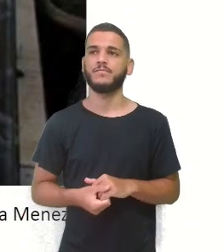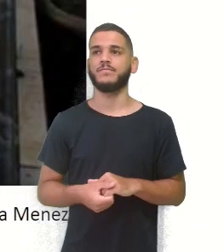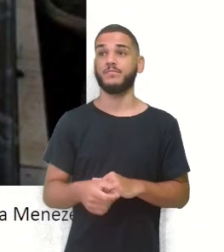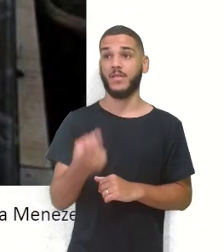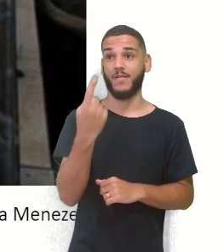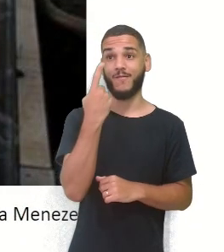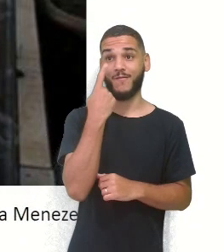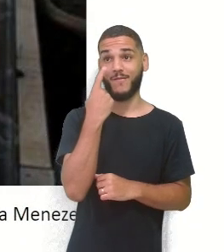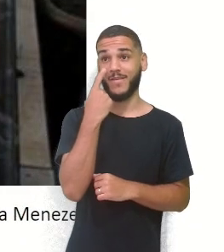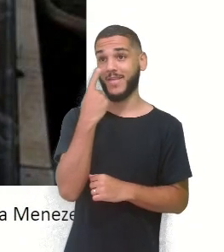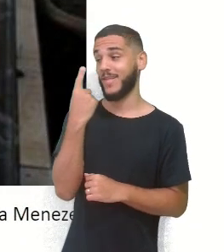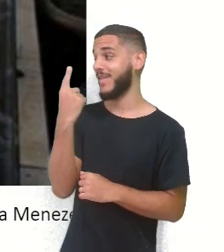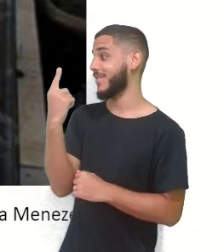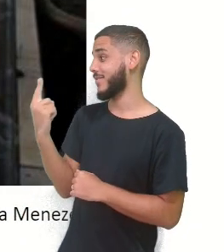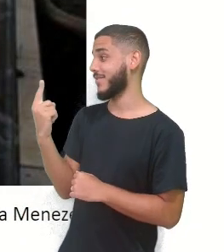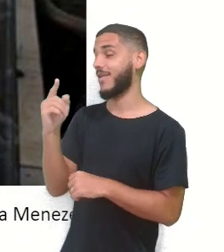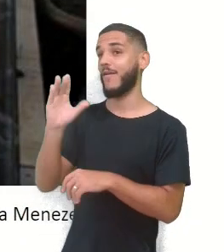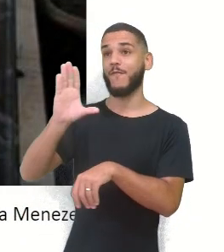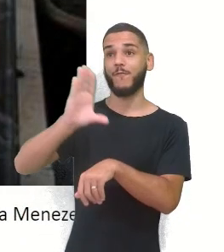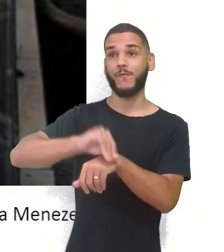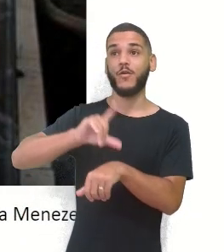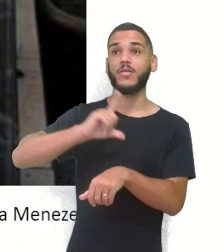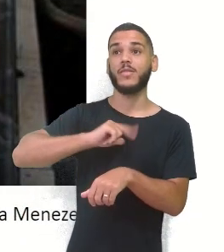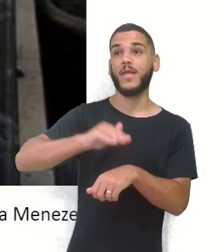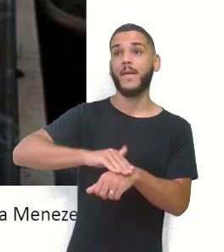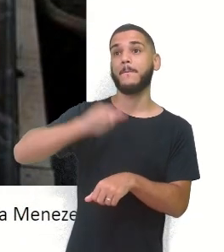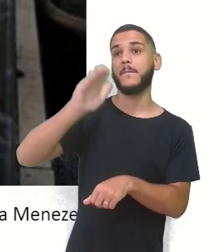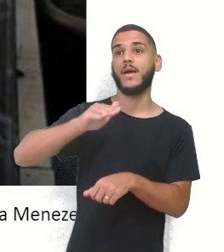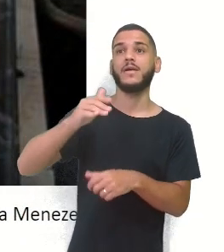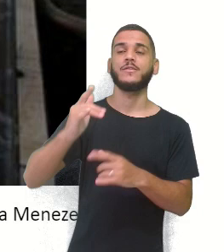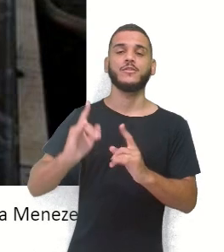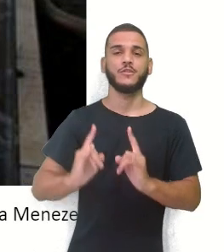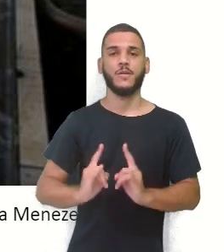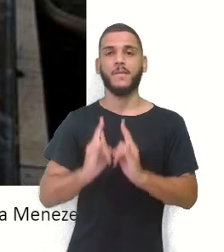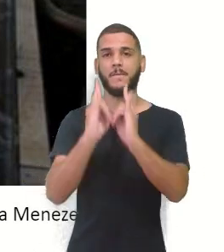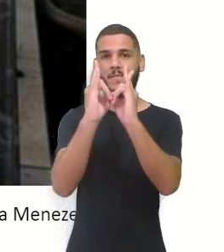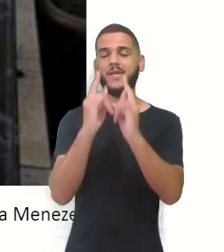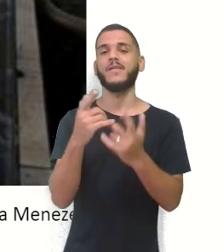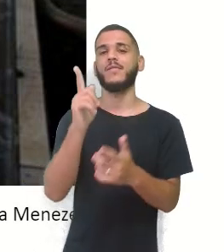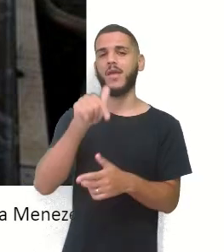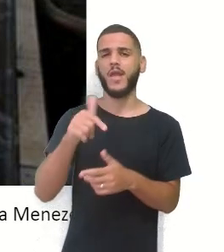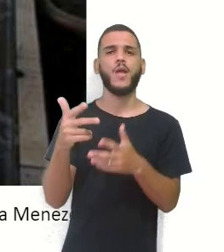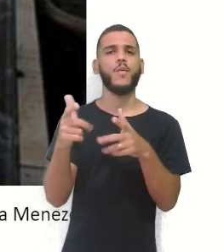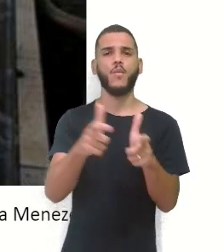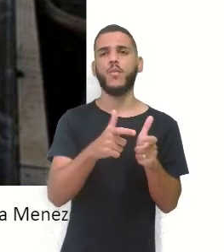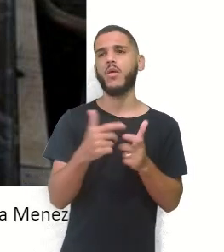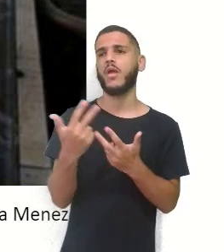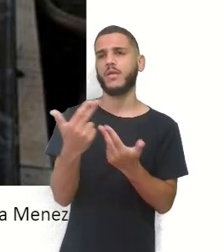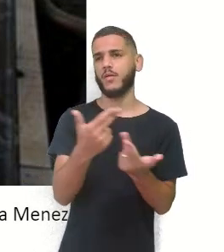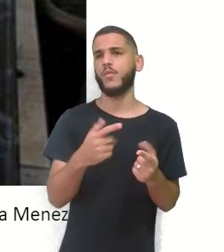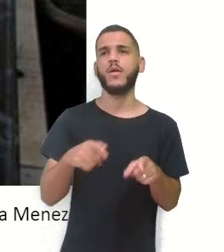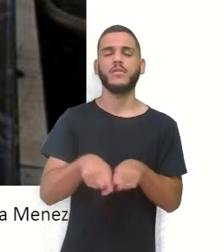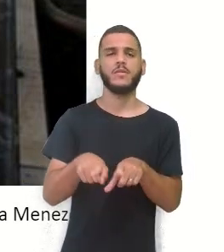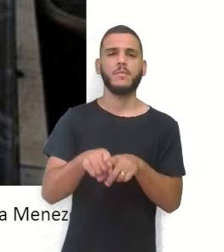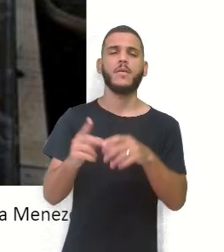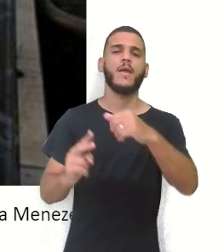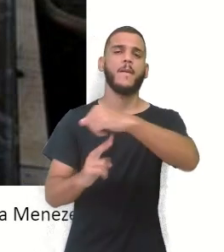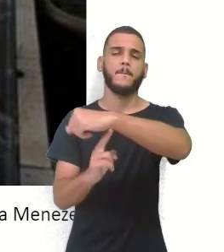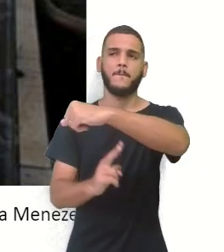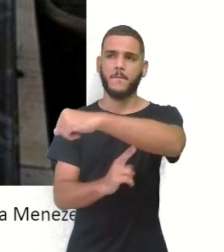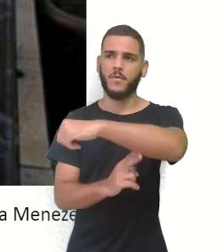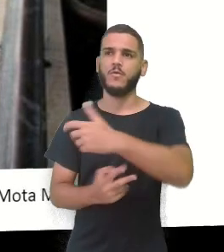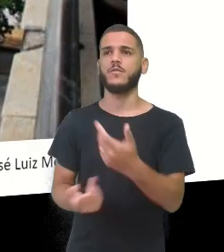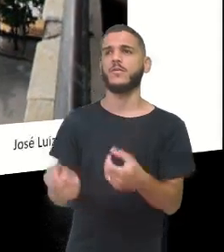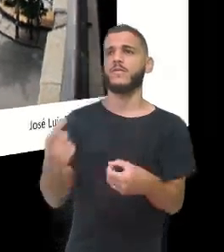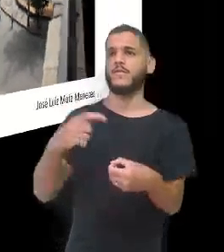Olha aí, essa foto já tem mais prédios ali, é o mesmo local, Uhum. né, a mesma ponte, e a gente já observa ali, ó, no lugar dos volta aí